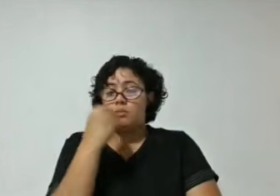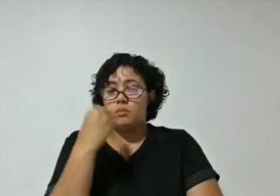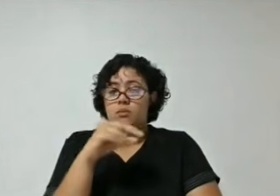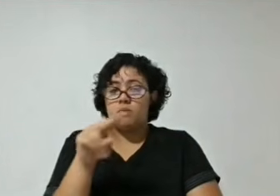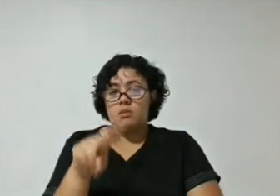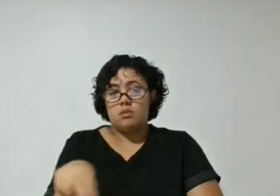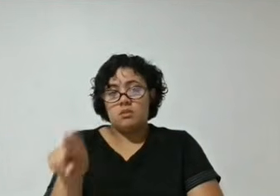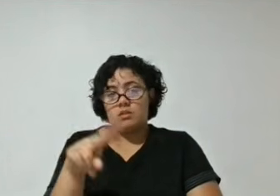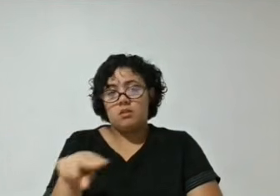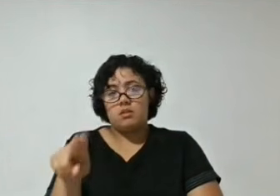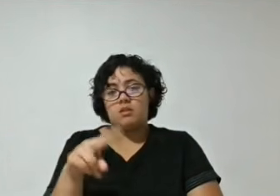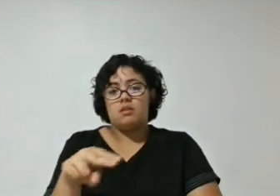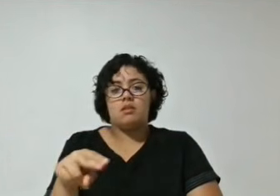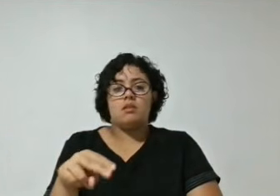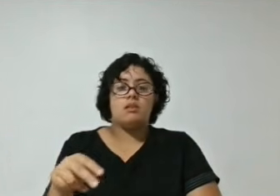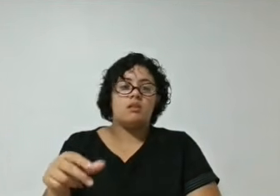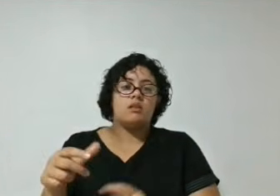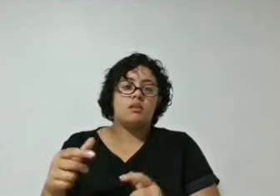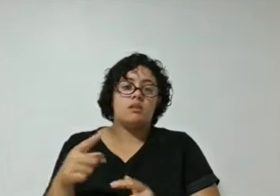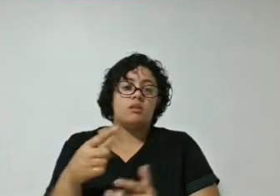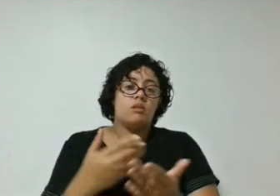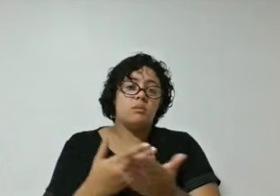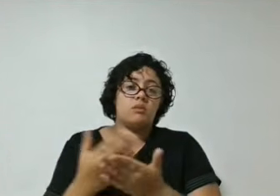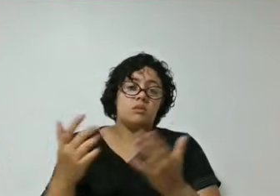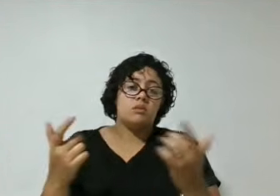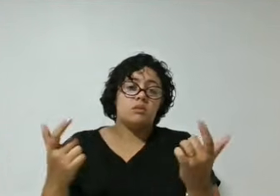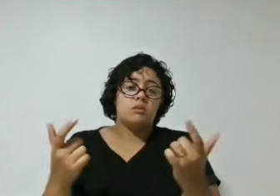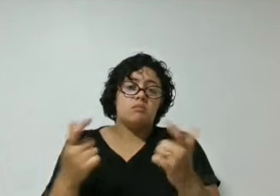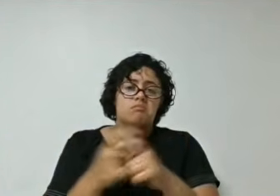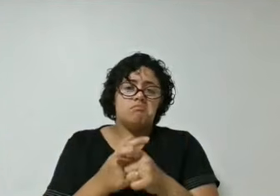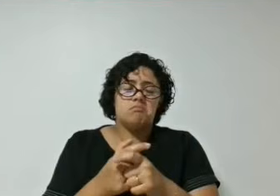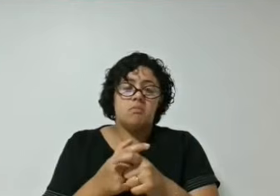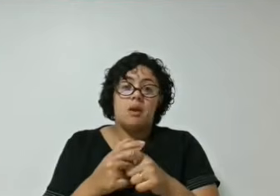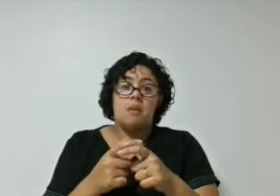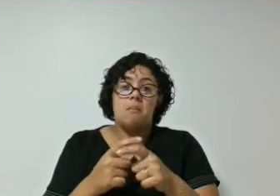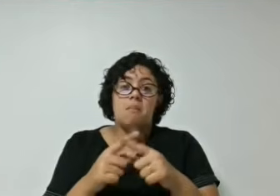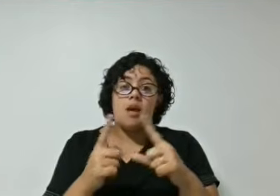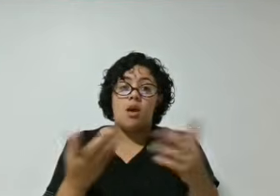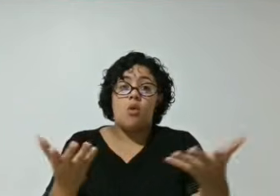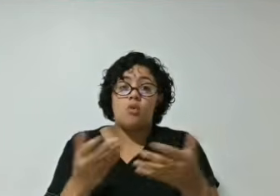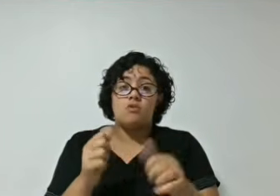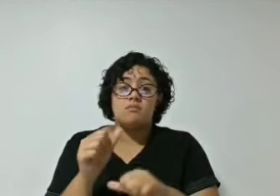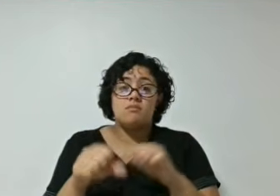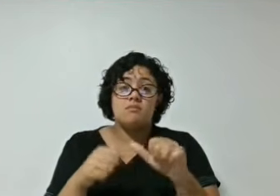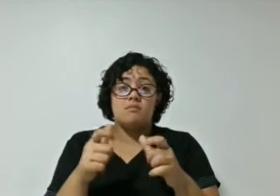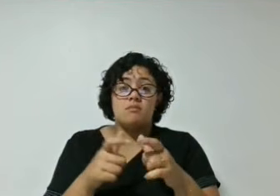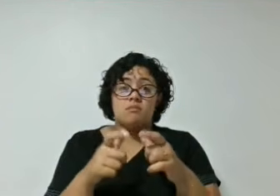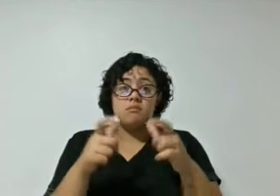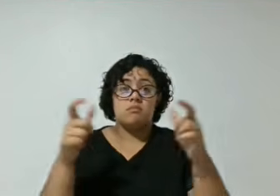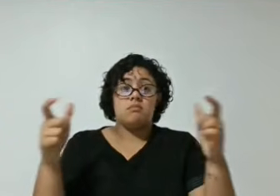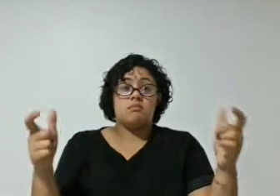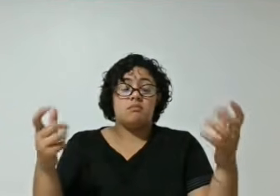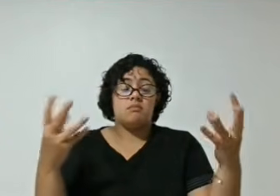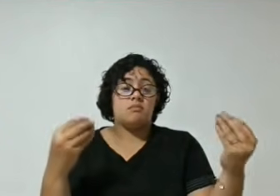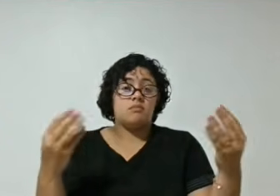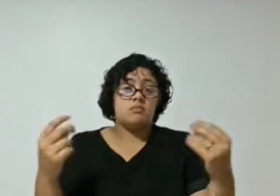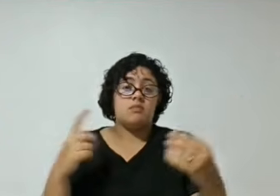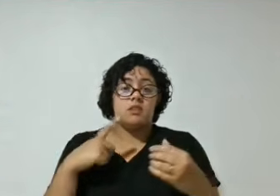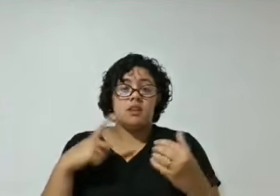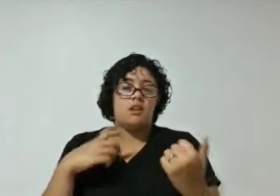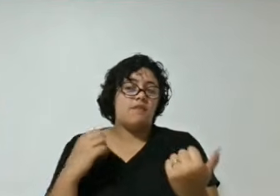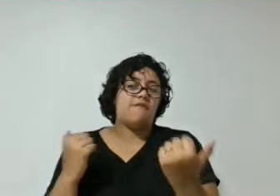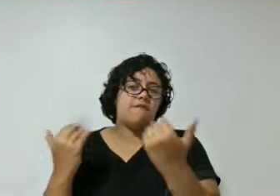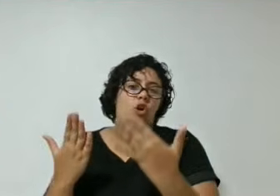começou num lugar pequenininho, e hoje ele é um dos centros culturais que tem mais metragem na cidade, né? A gente tem uma área externa muito